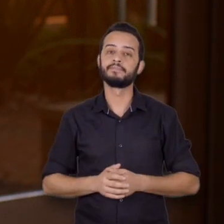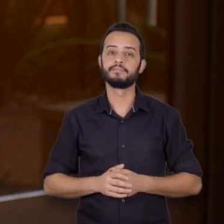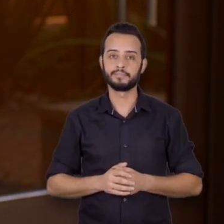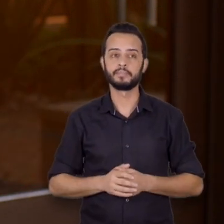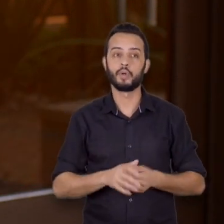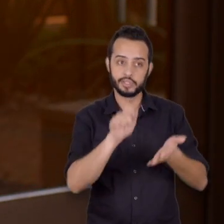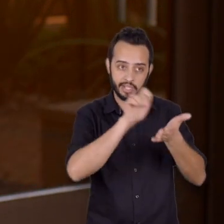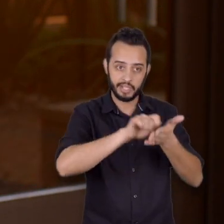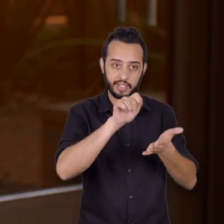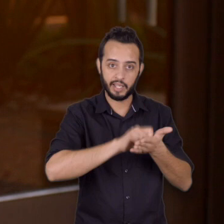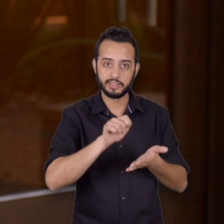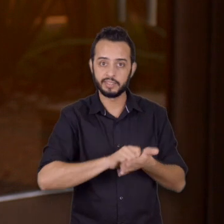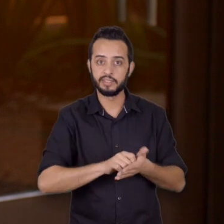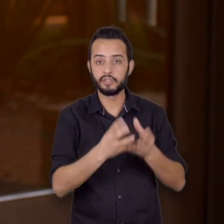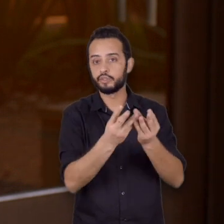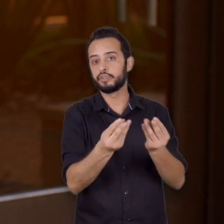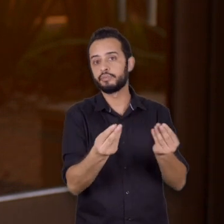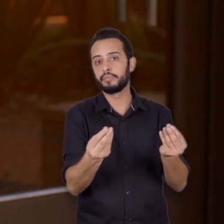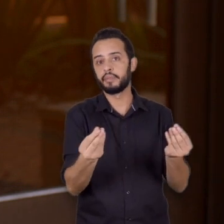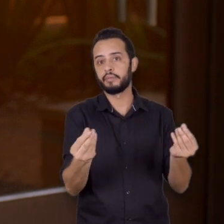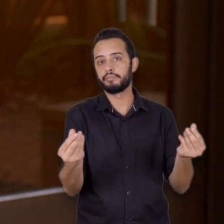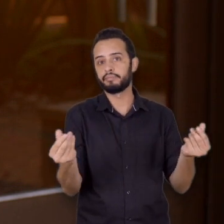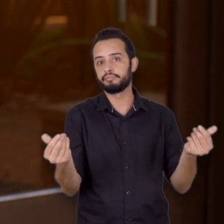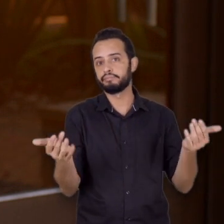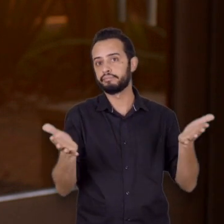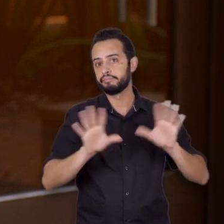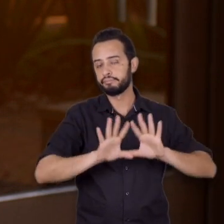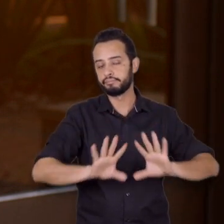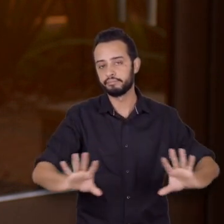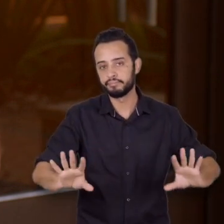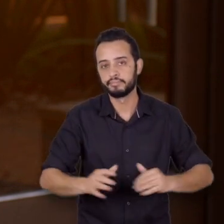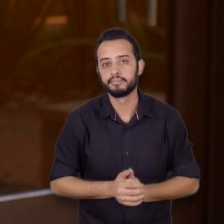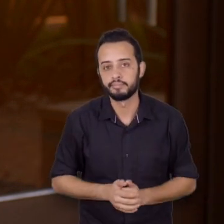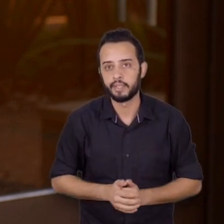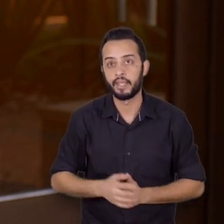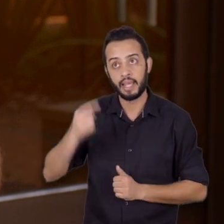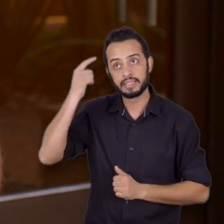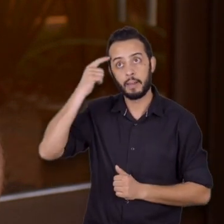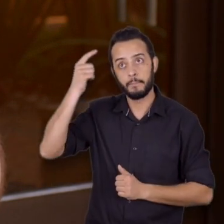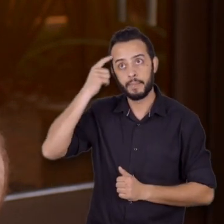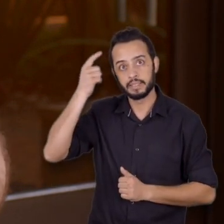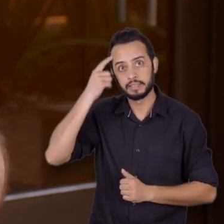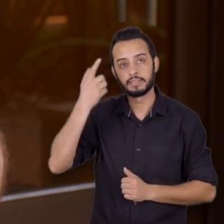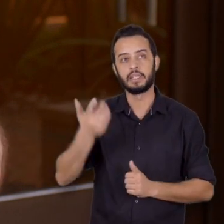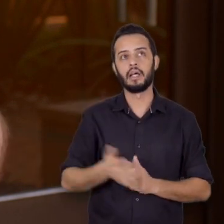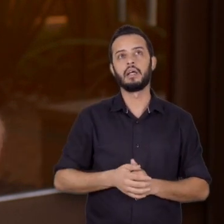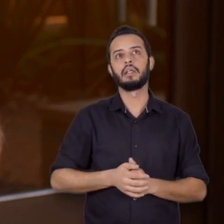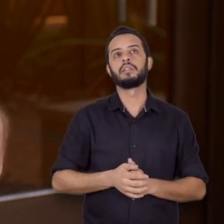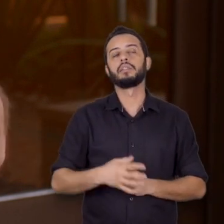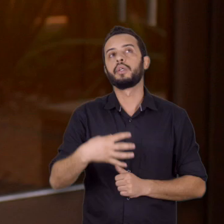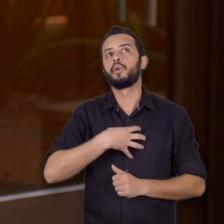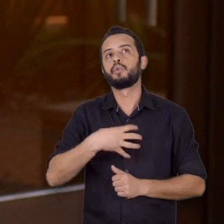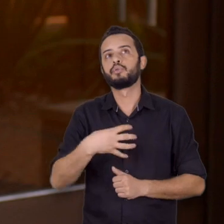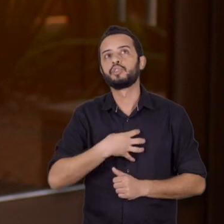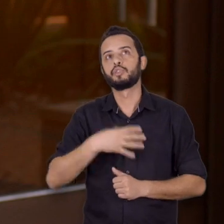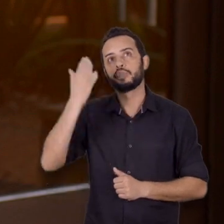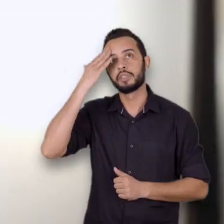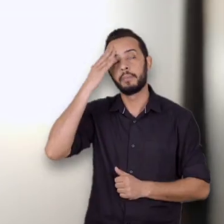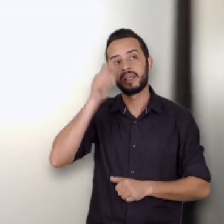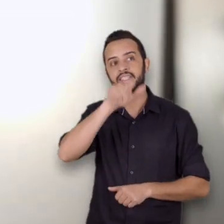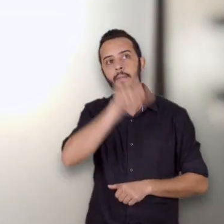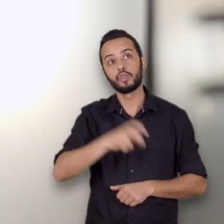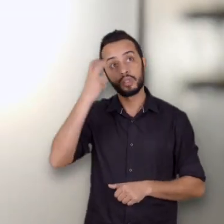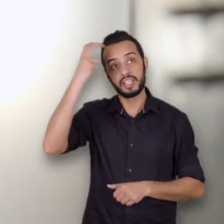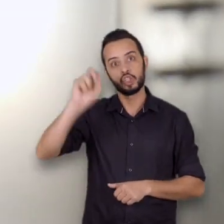se desfaleça completamente. Assim, né? Essa escrita pensada como a escrita ensaística, como uma forma de saber se uma pessoa